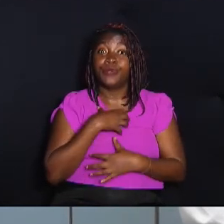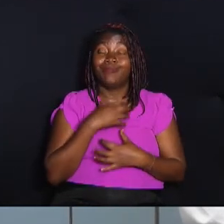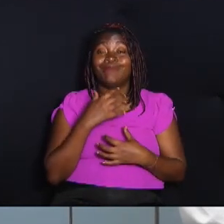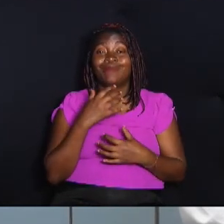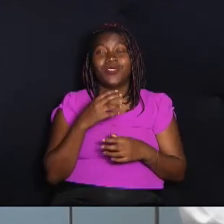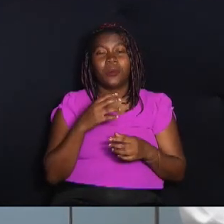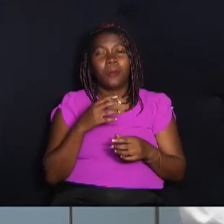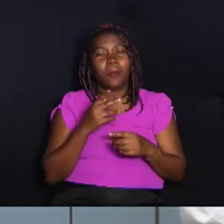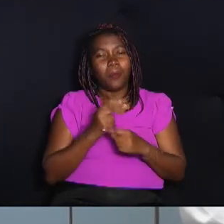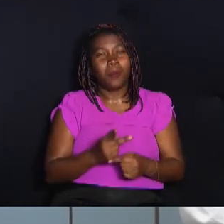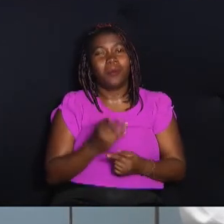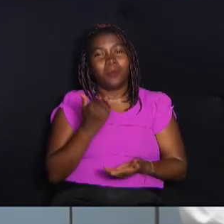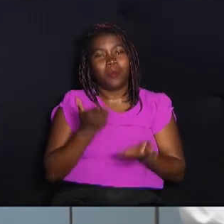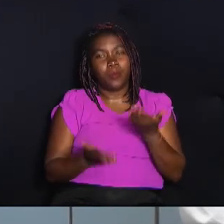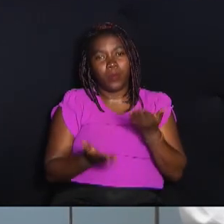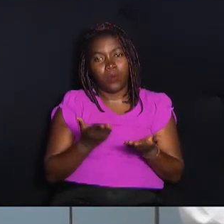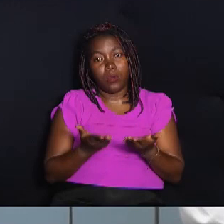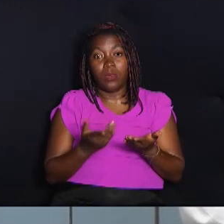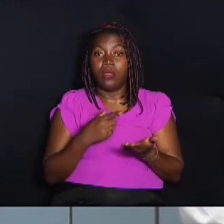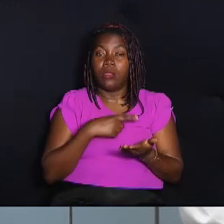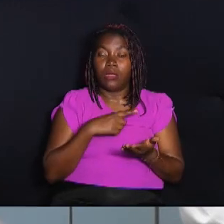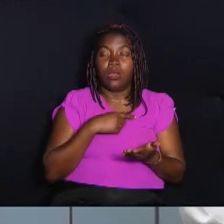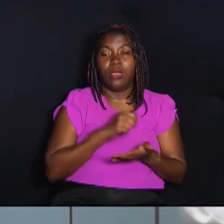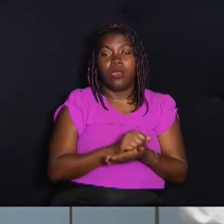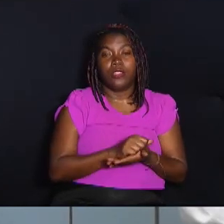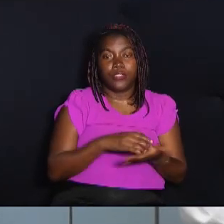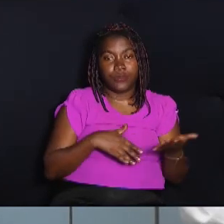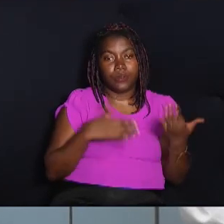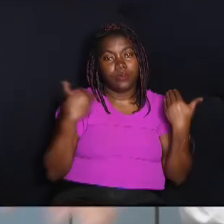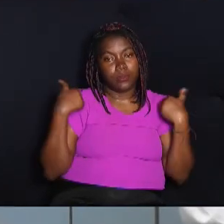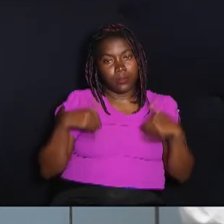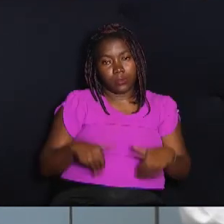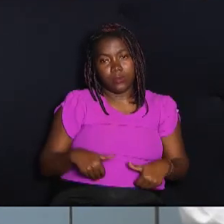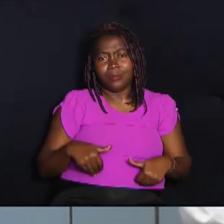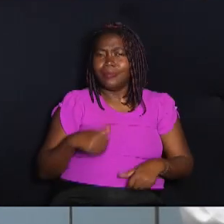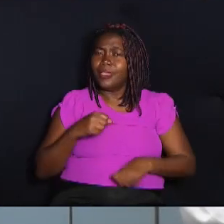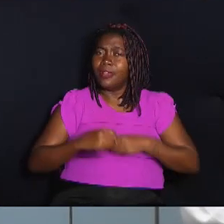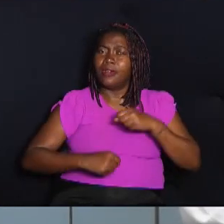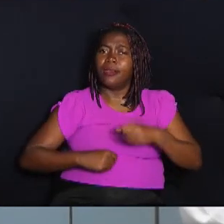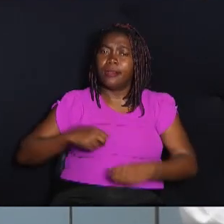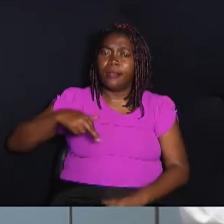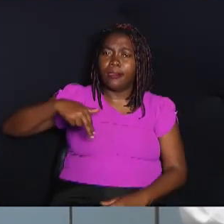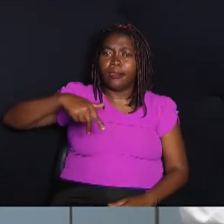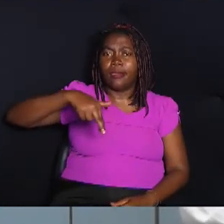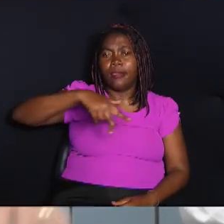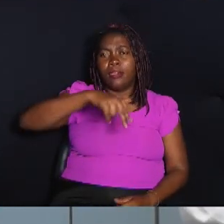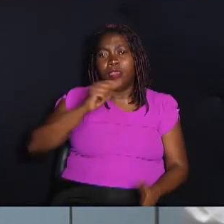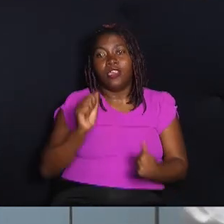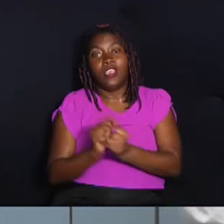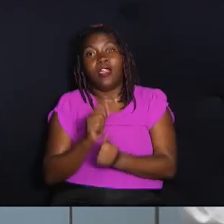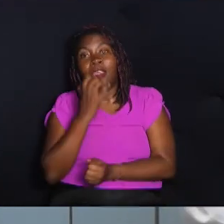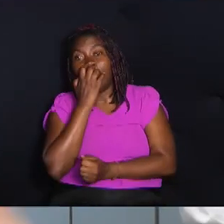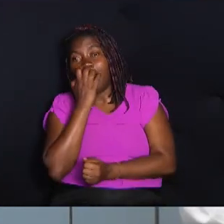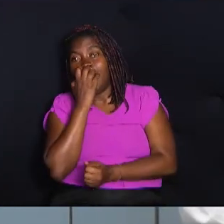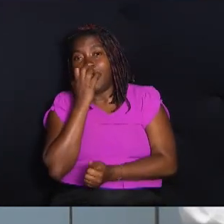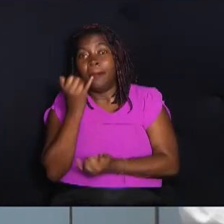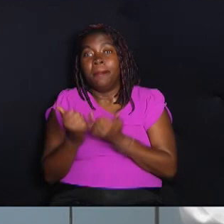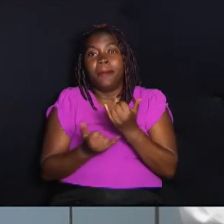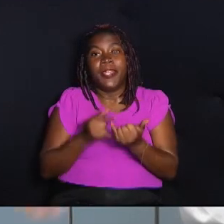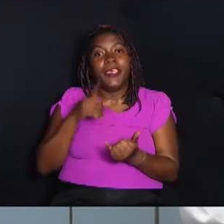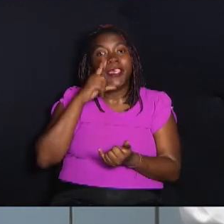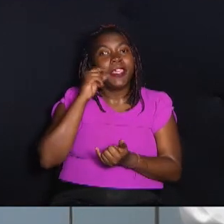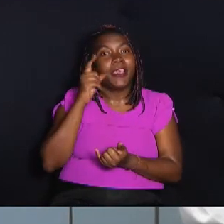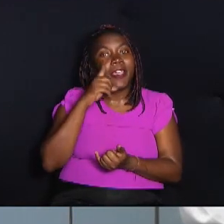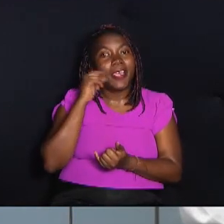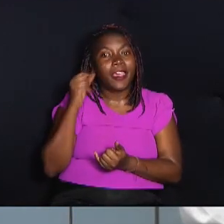um pouquinho. Então, ter lá sua atividade física regular, uma caminhada, sair com o cachorrinho, Sim. brincar com o gatinho,